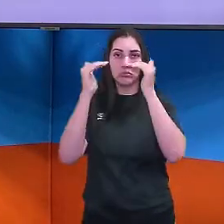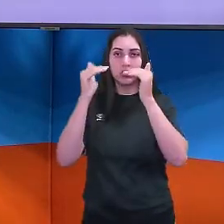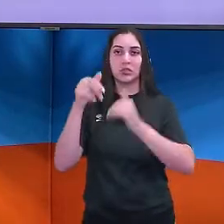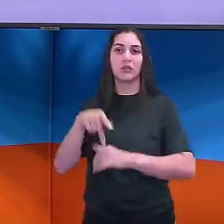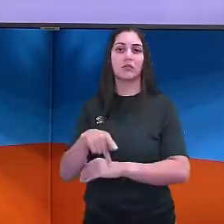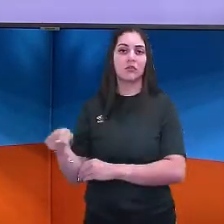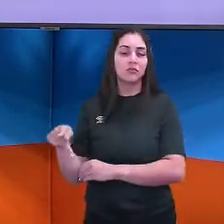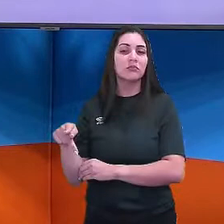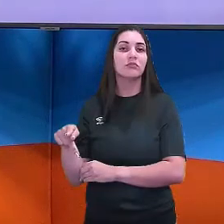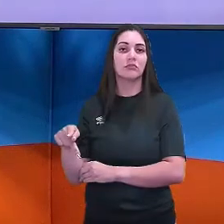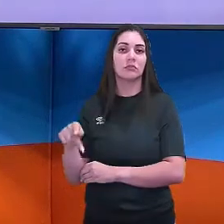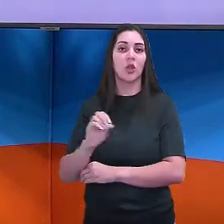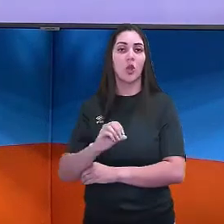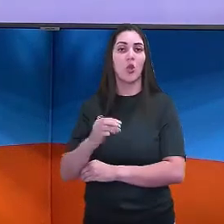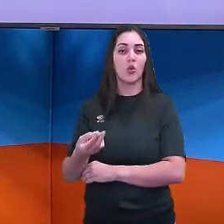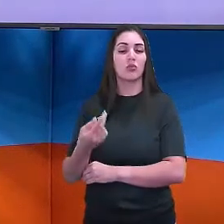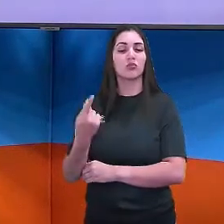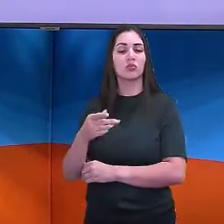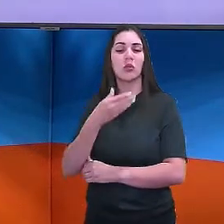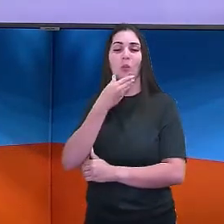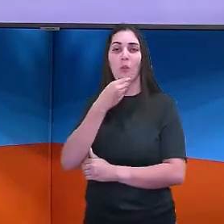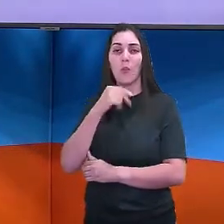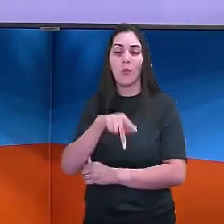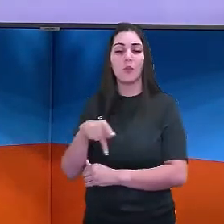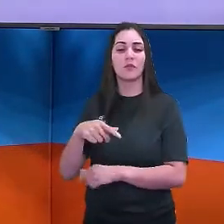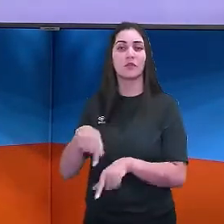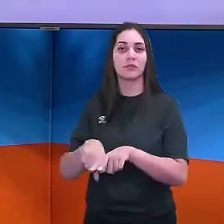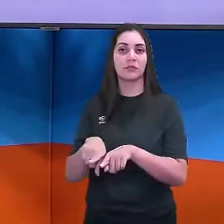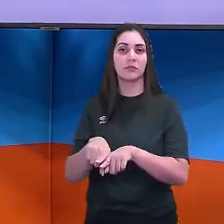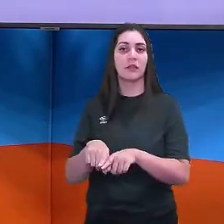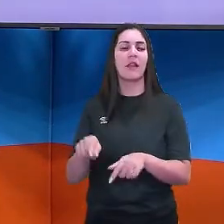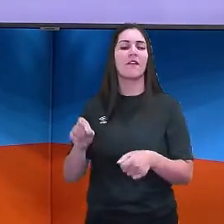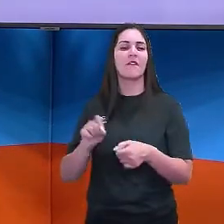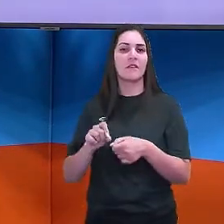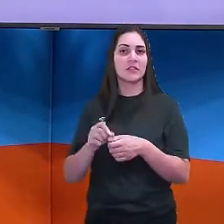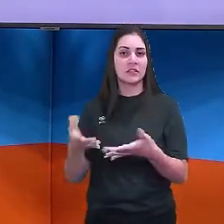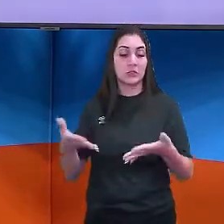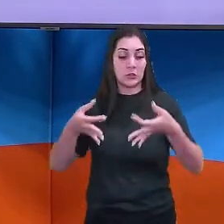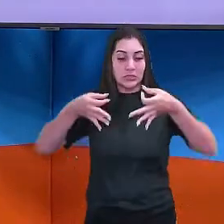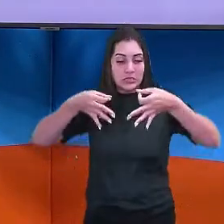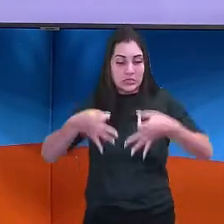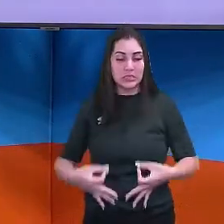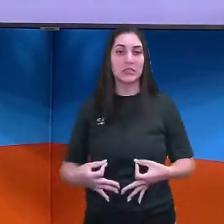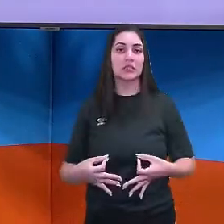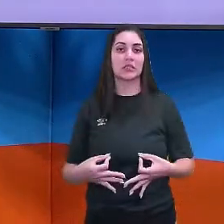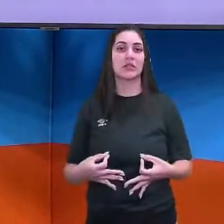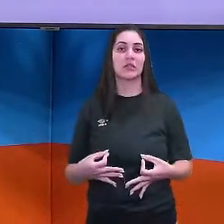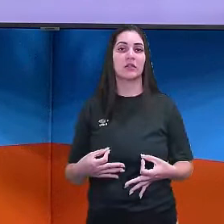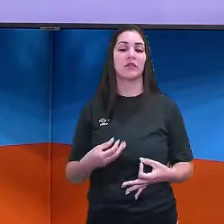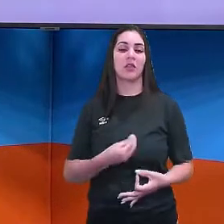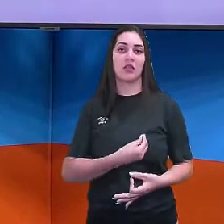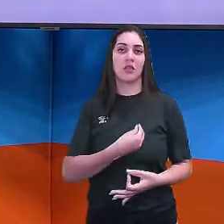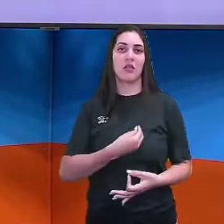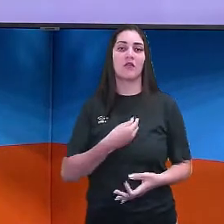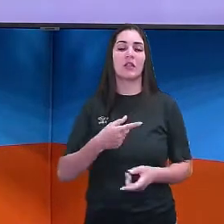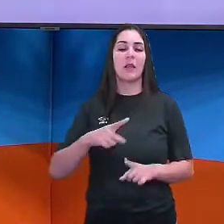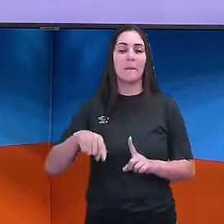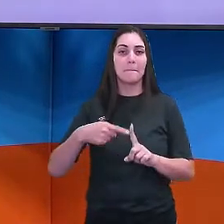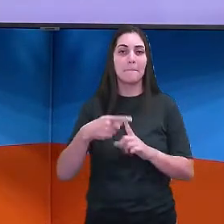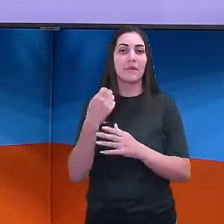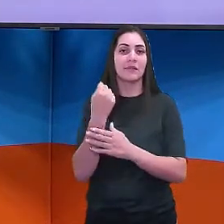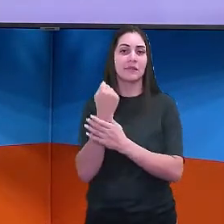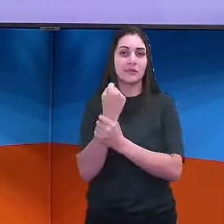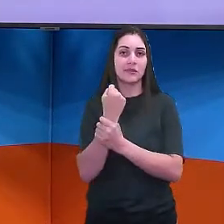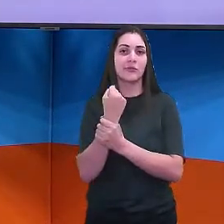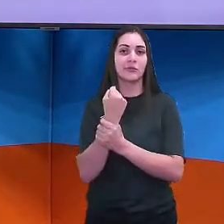sua professora ou o seu professor, tá certo? Fazendo isso, com certeza, vocês vão ter uma vida bem mais segura e vão estar